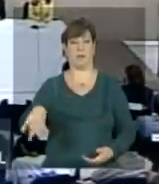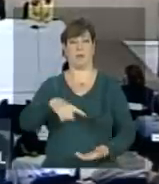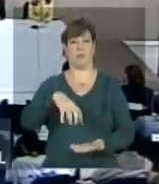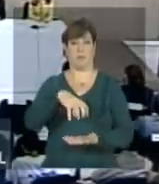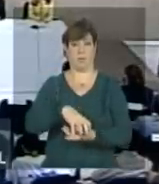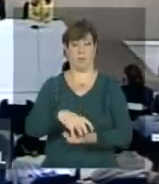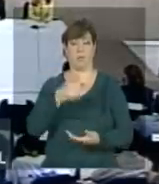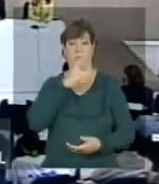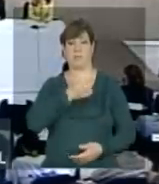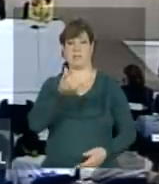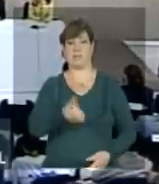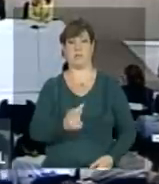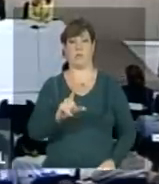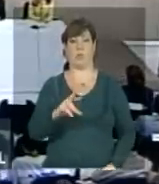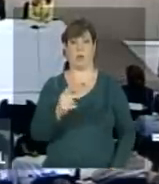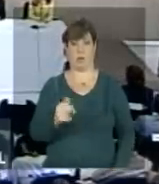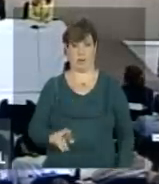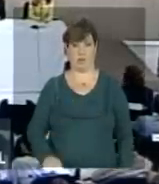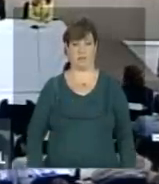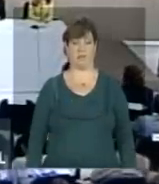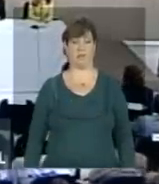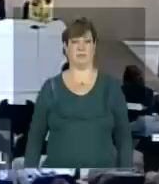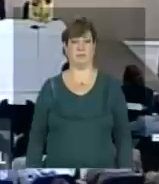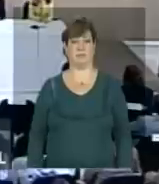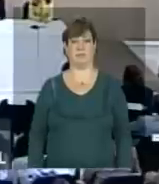em 6º lugar.